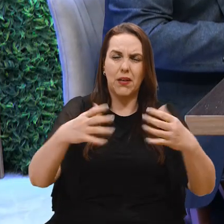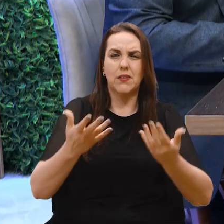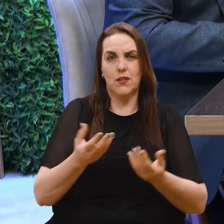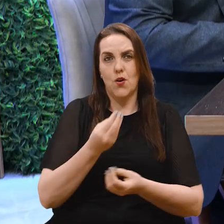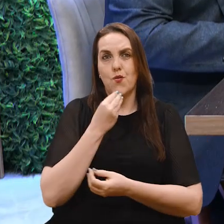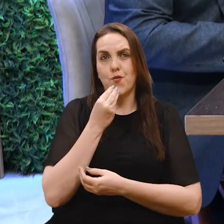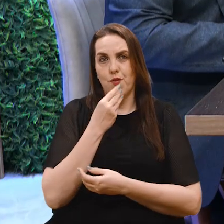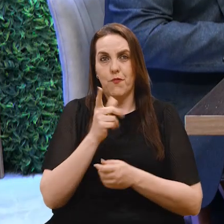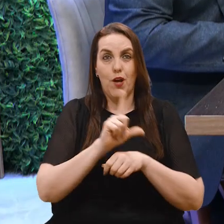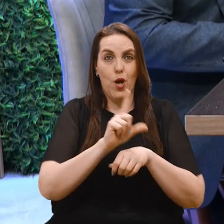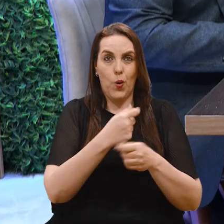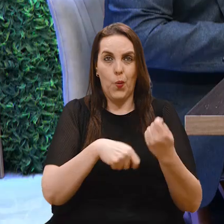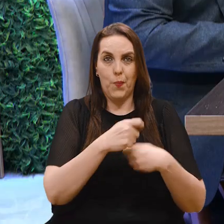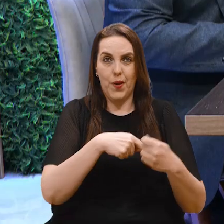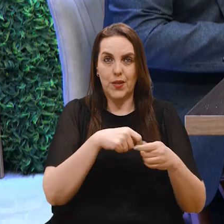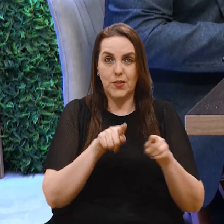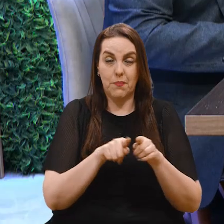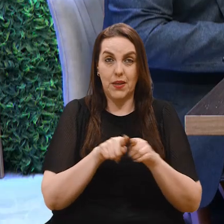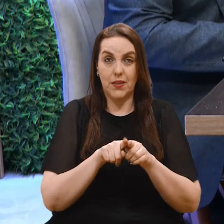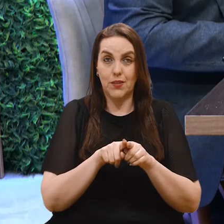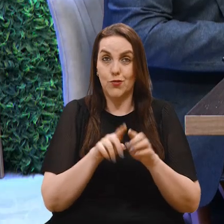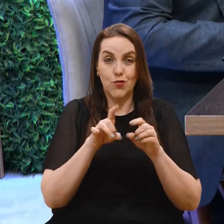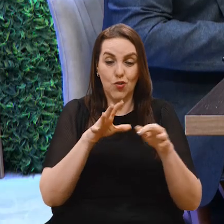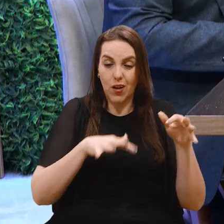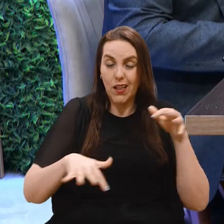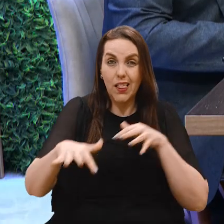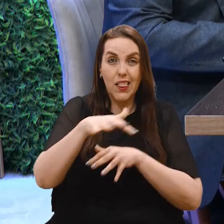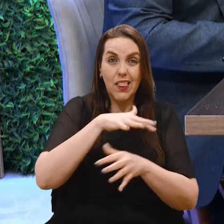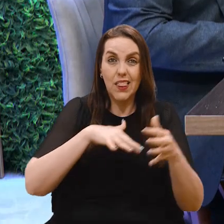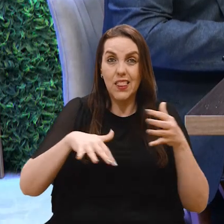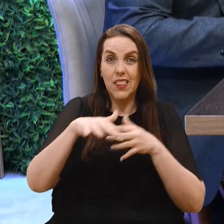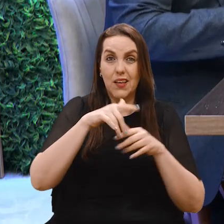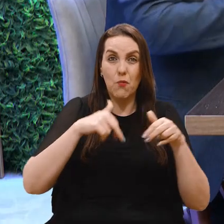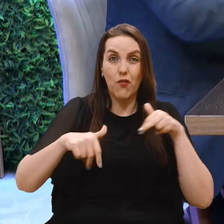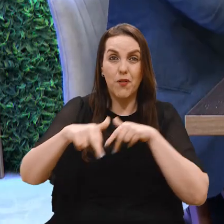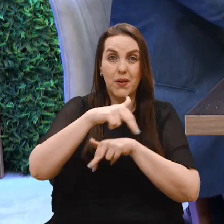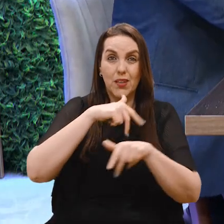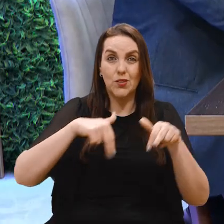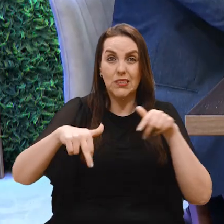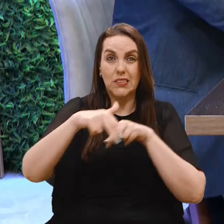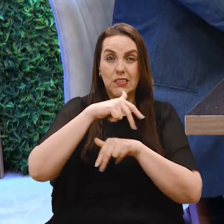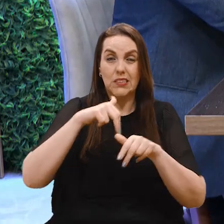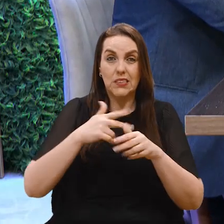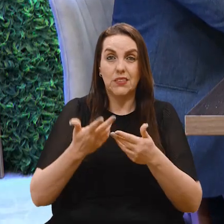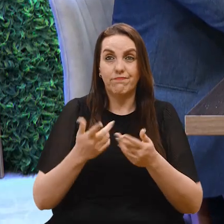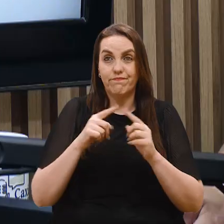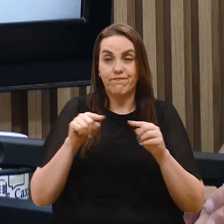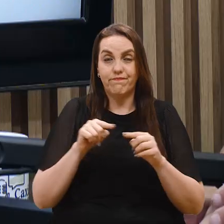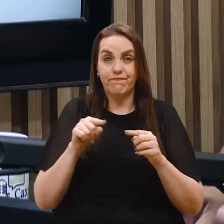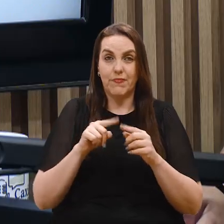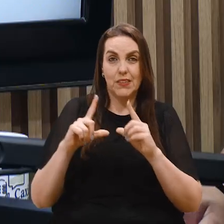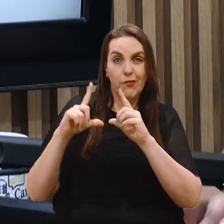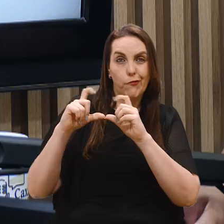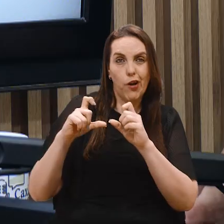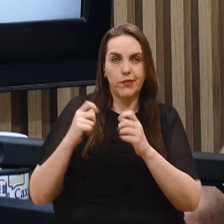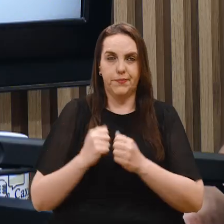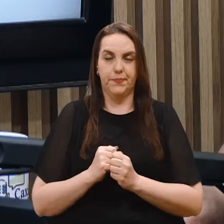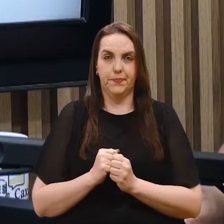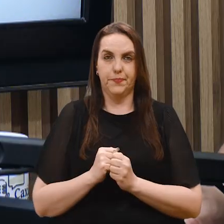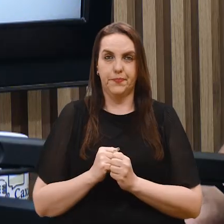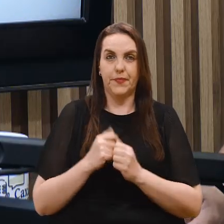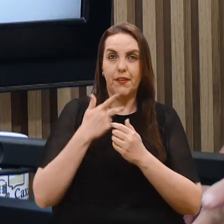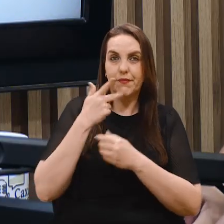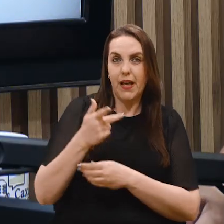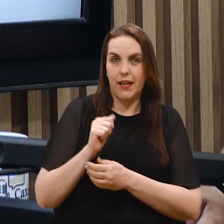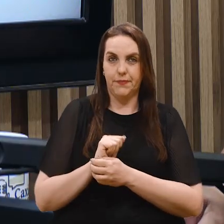do comércio, mas só nisso daí a gente tem uma circulação gigante e que, vão lá, tira foto, fala e